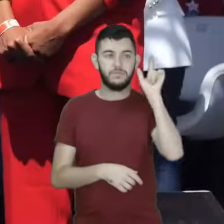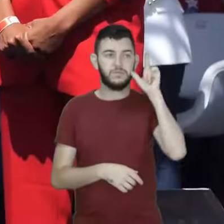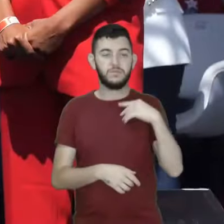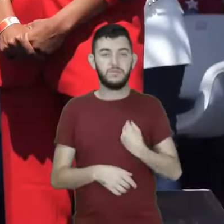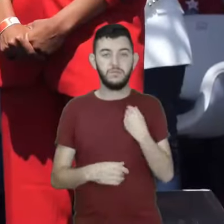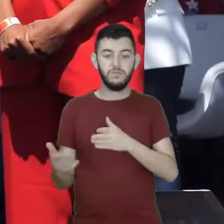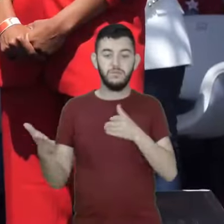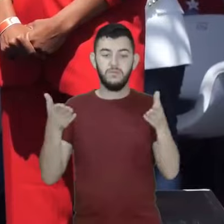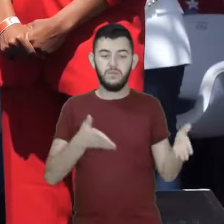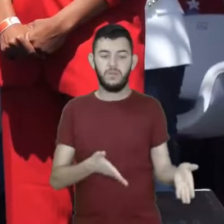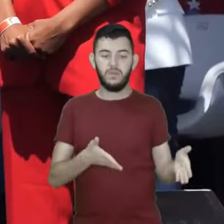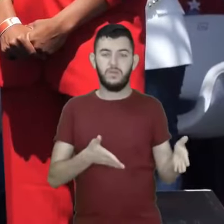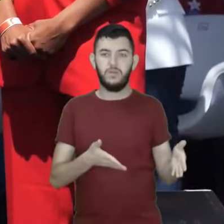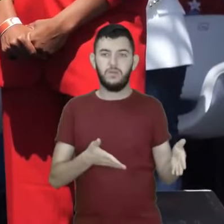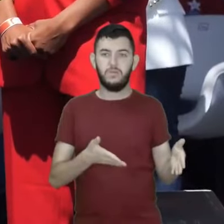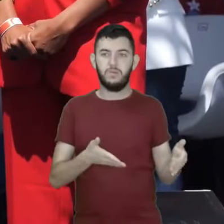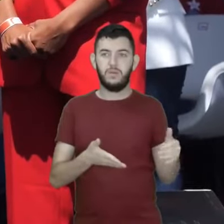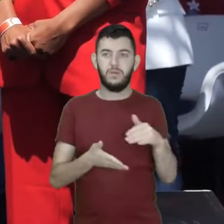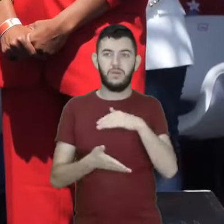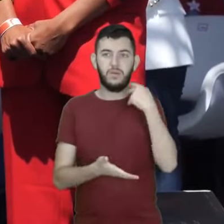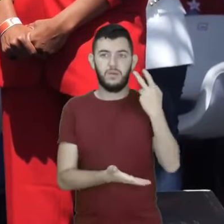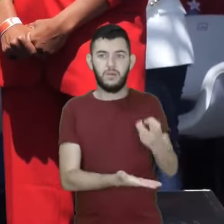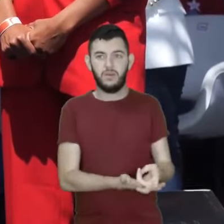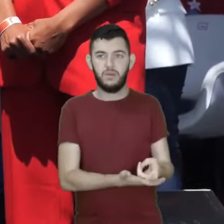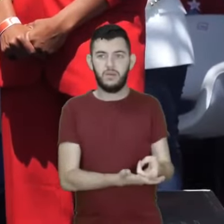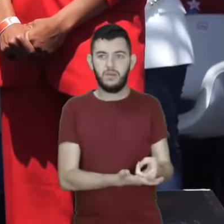está muito sol. Mas preto? Ué, é o que tem no